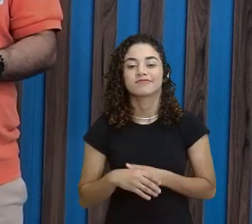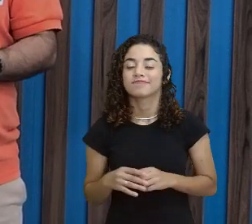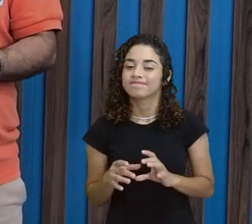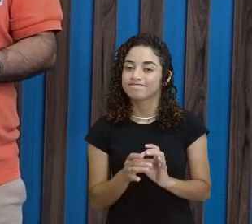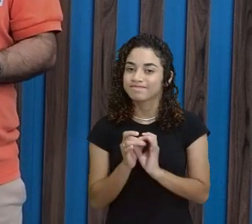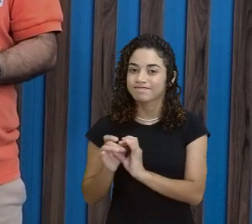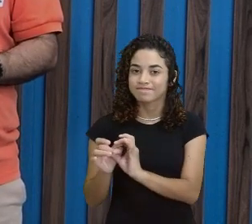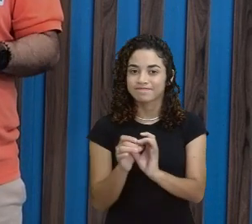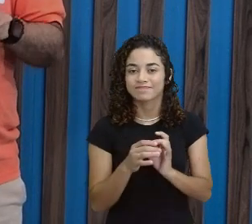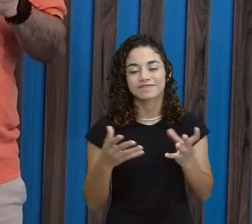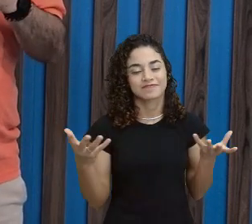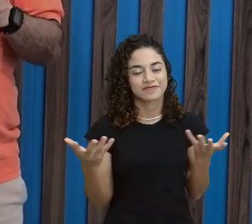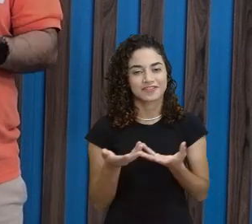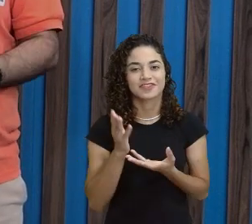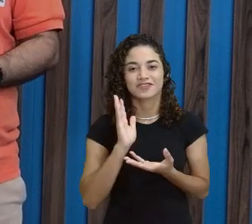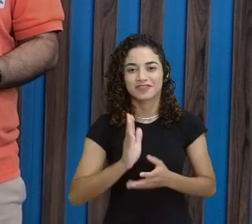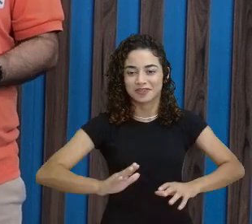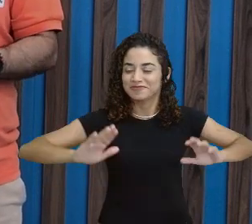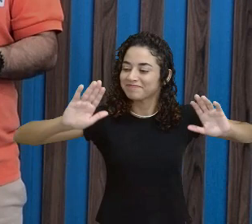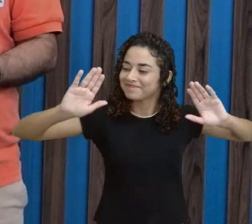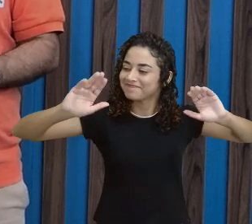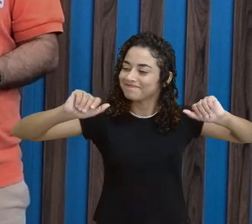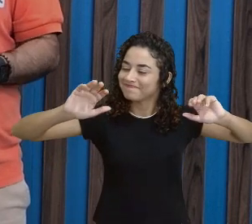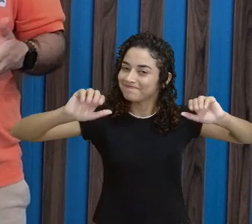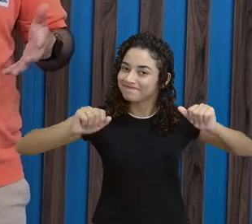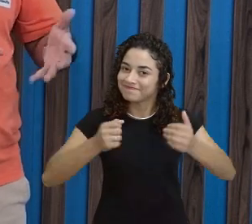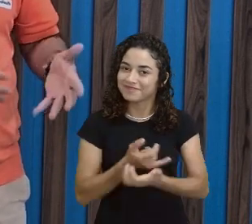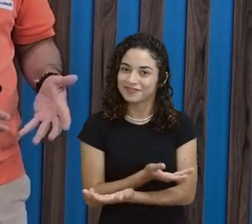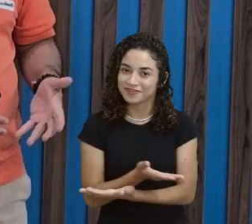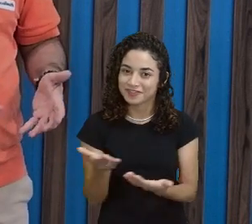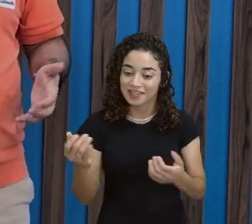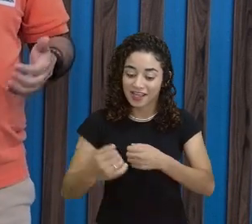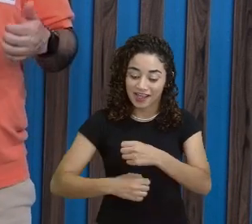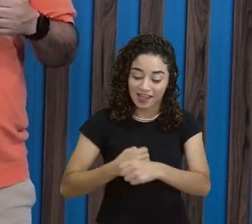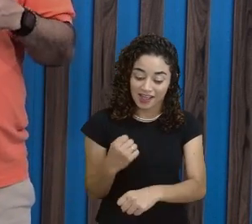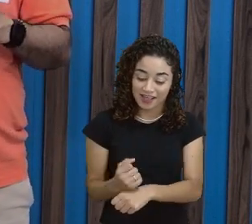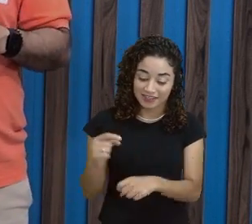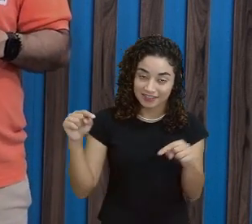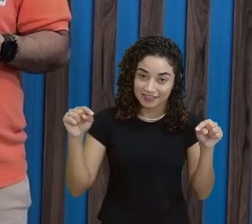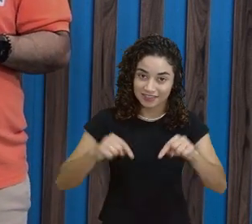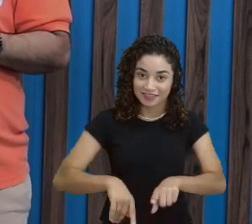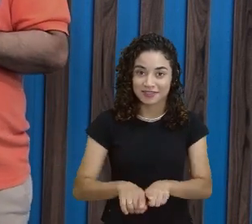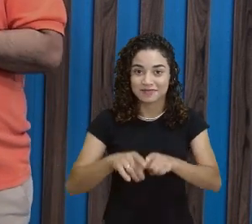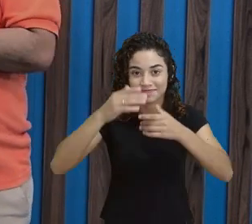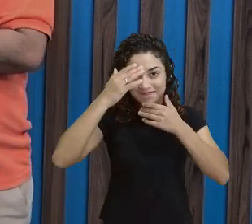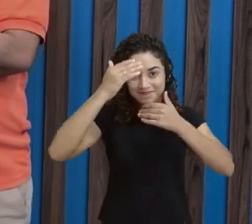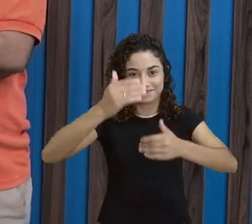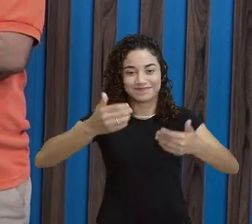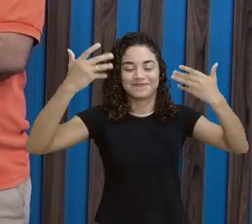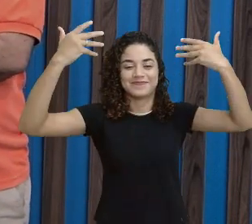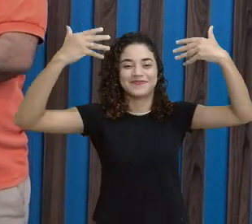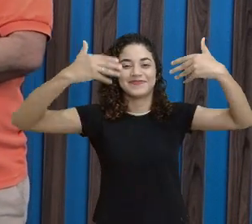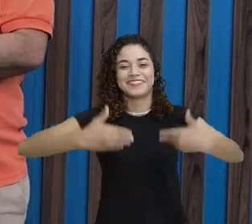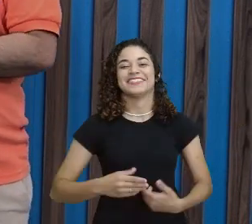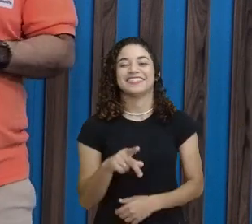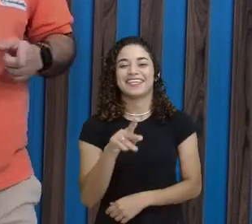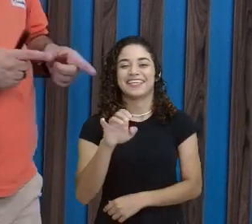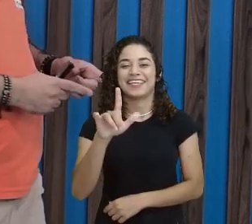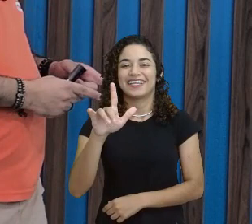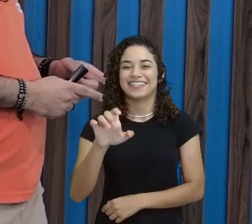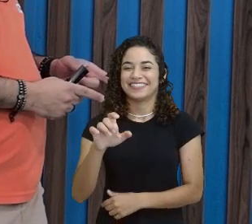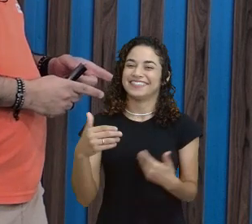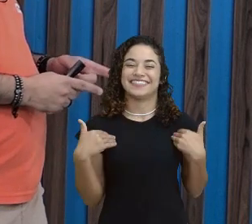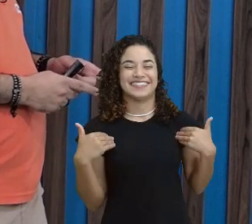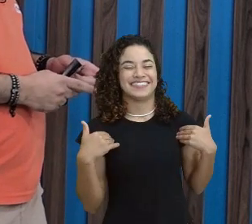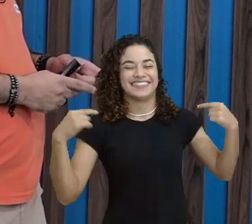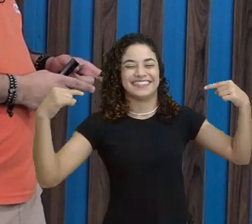Então, desde já, eu me despeço de vocês desse ano, agradecendo aqui, ó, a Kelly, aqui, ó,